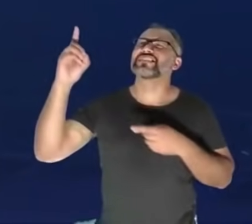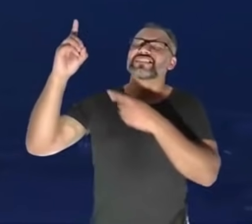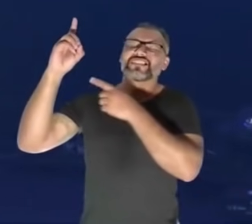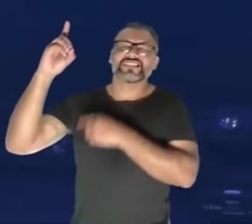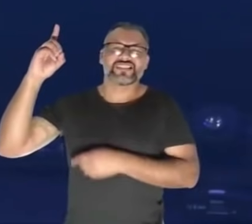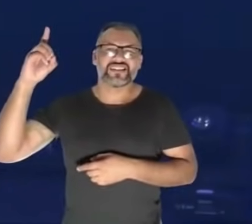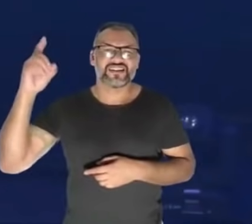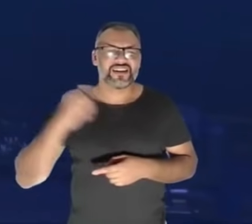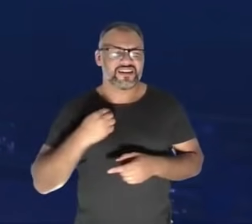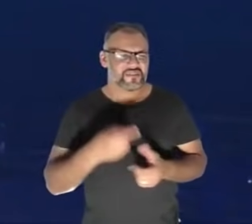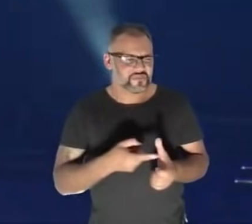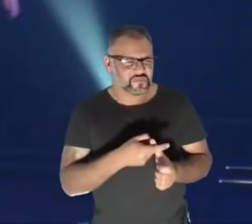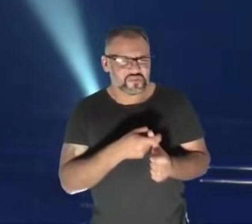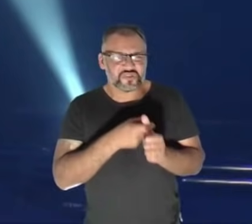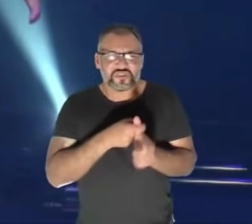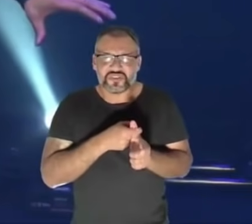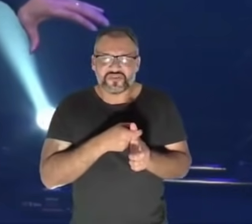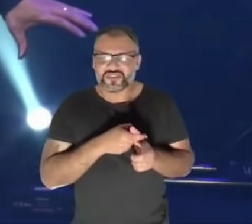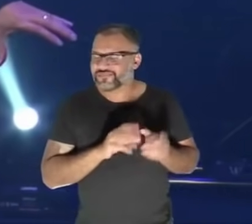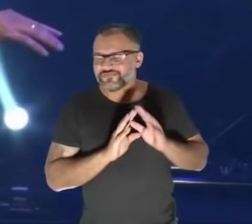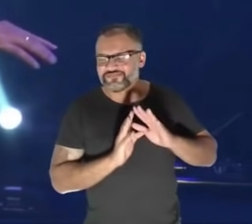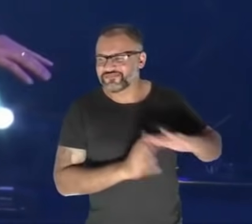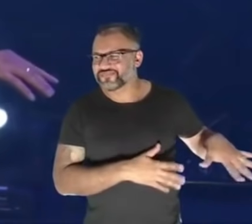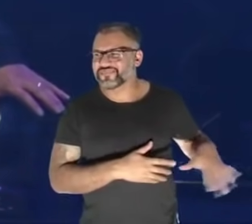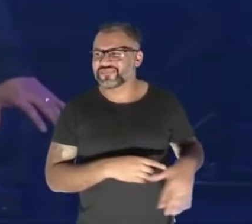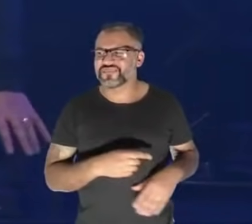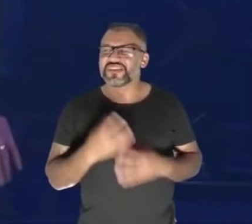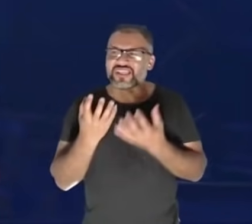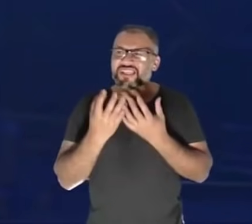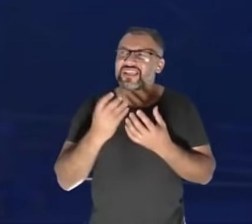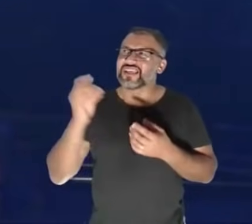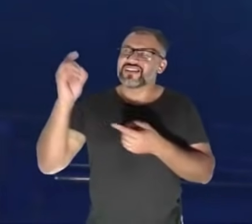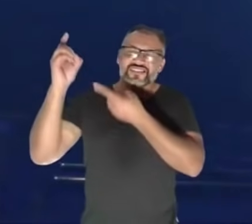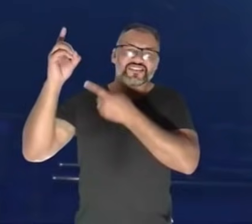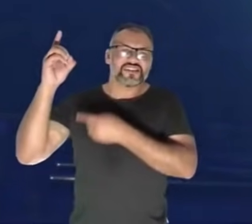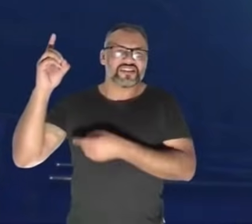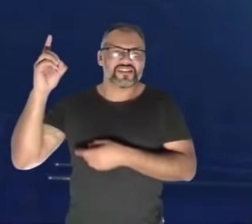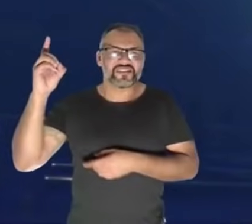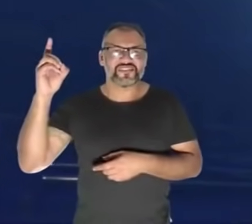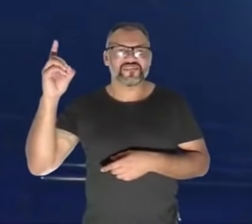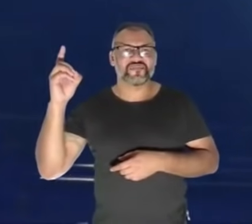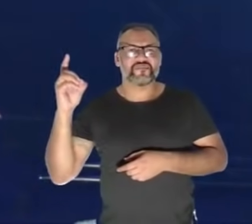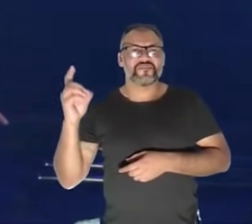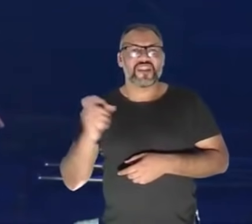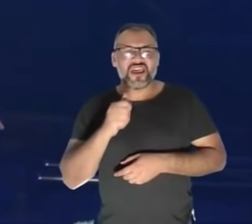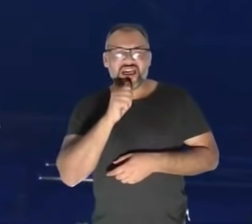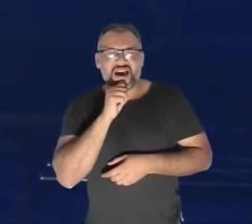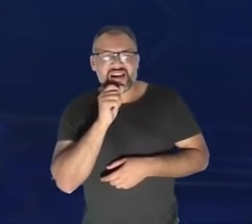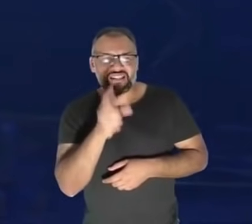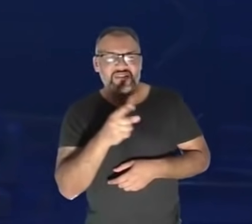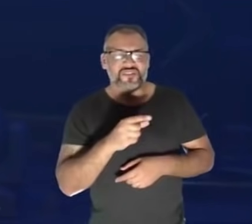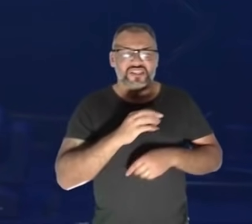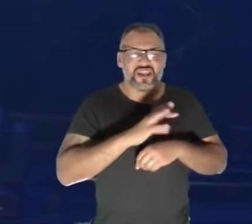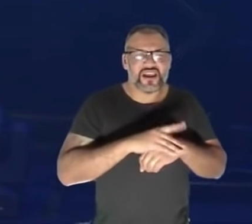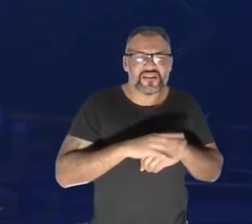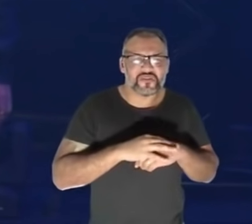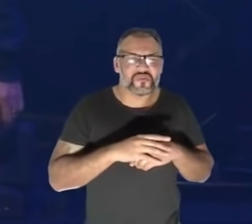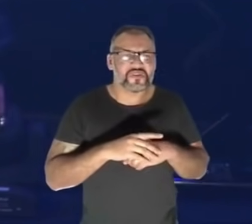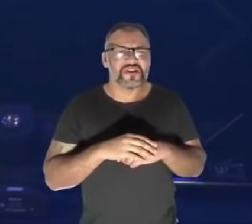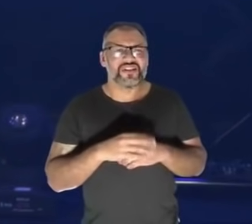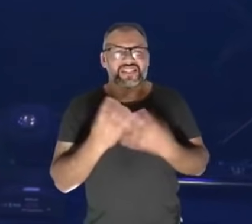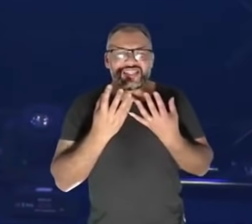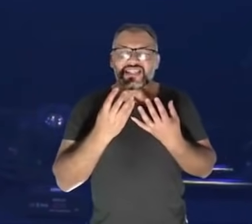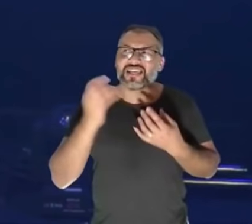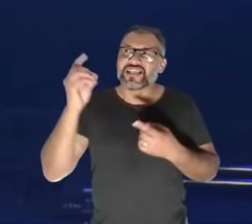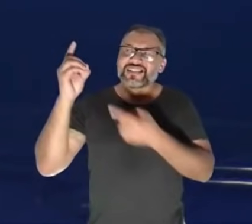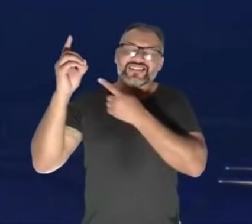que a minha dívida né A minha fome por Deus é maior que o diagnóstico médico a minha fome por Deus é maior que o processo do meu corpo a minha fome